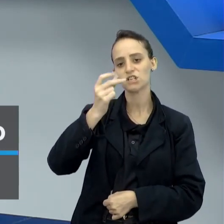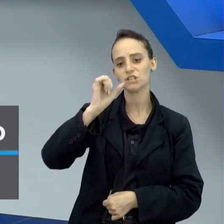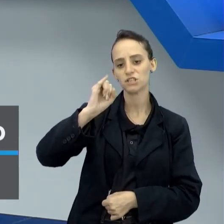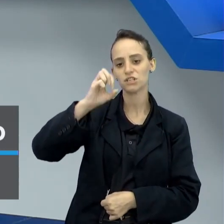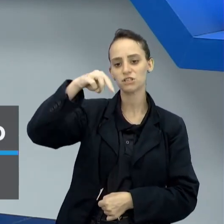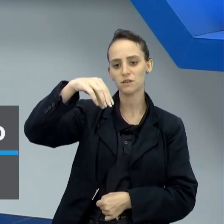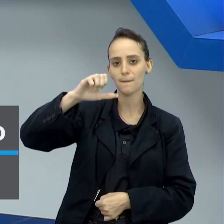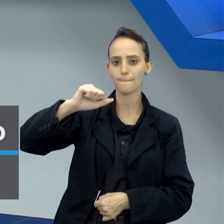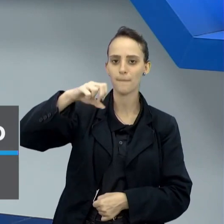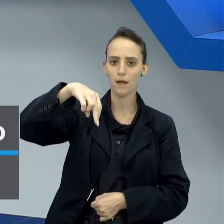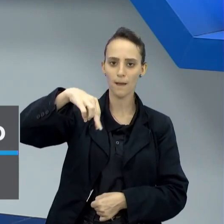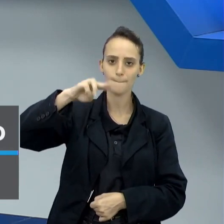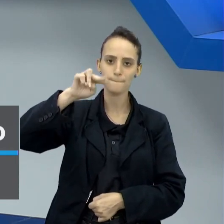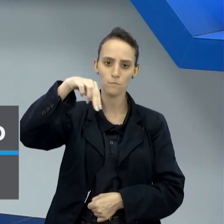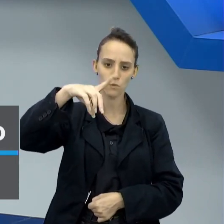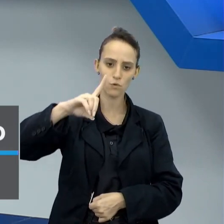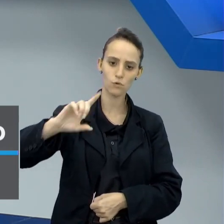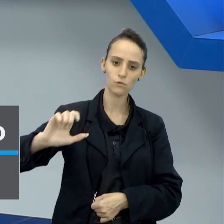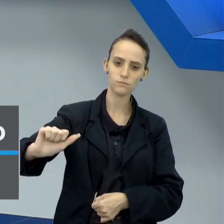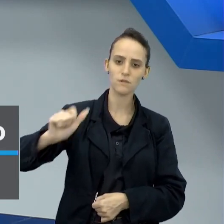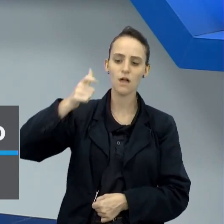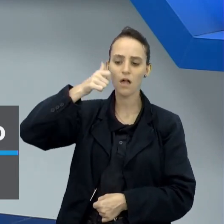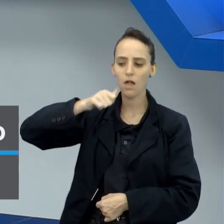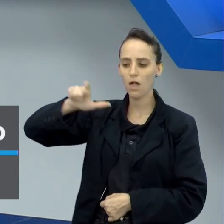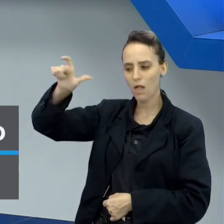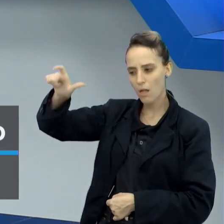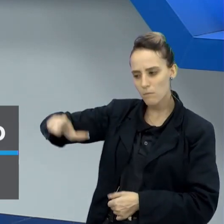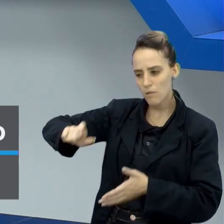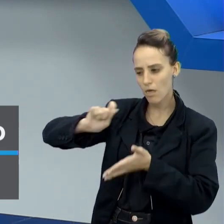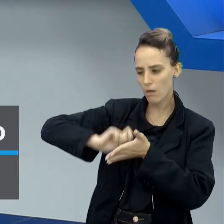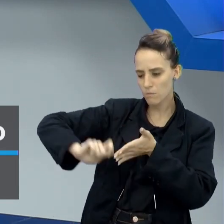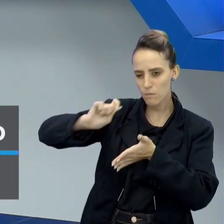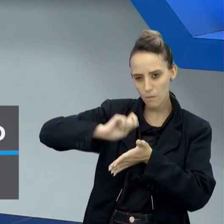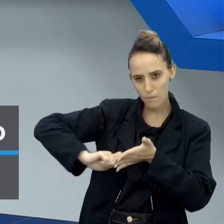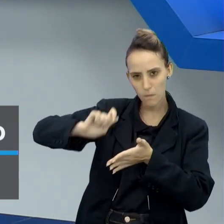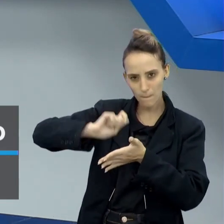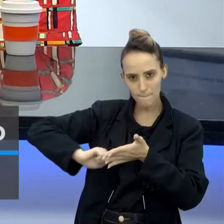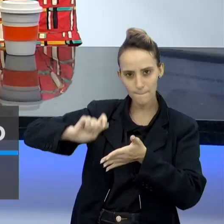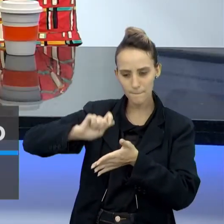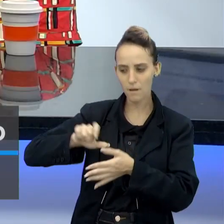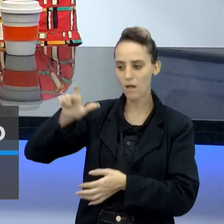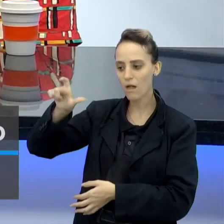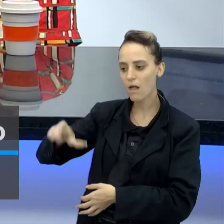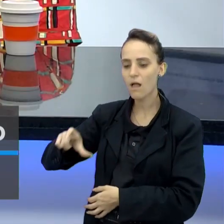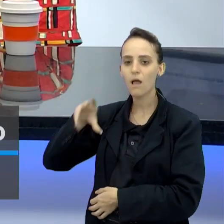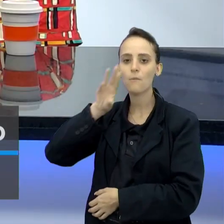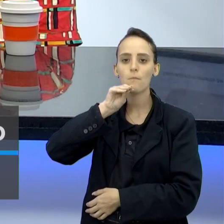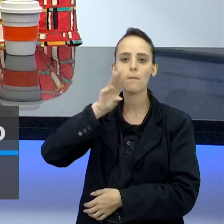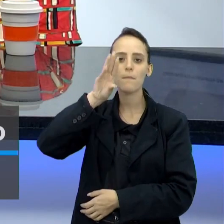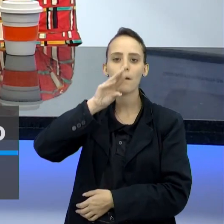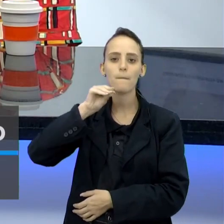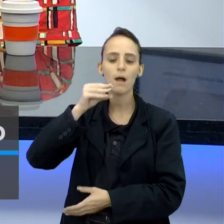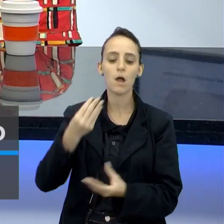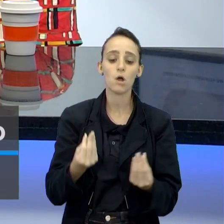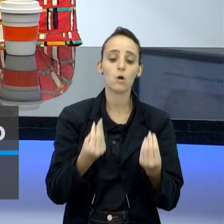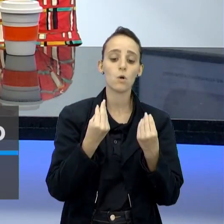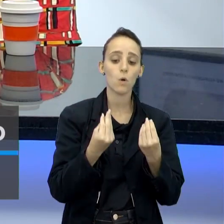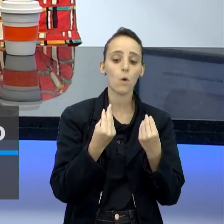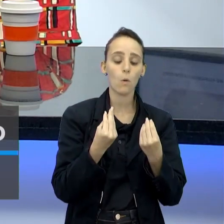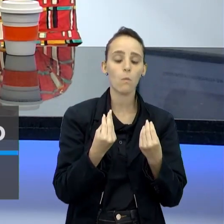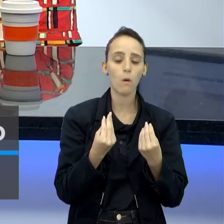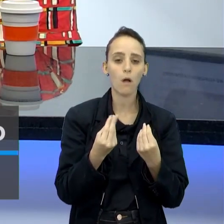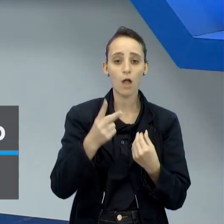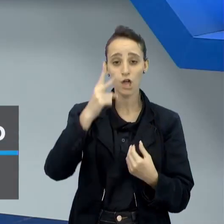grande escritora nigeriana, e ela conta essa história do risco da história única, né?